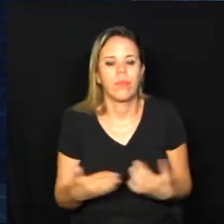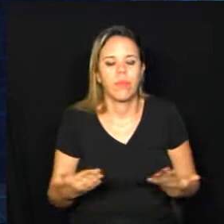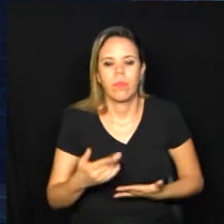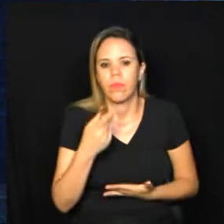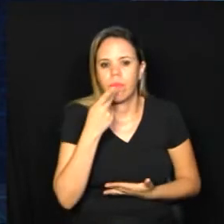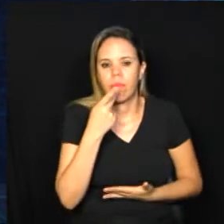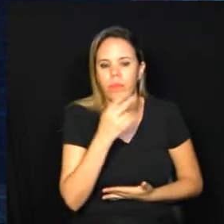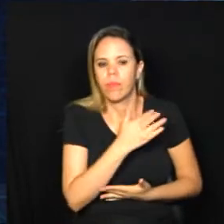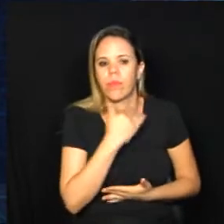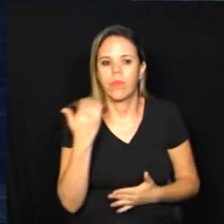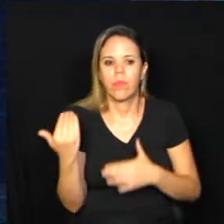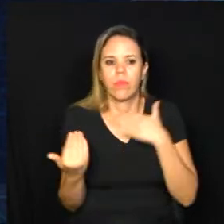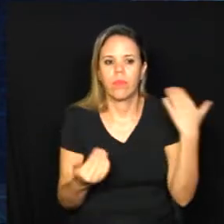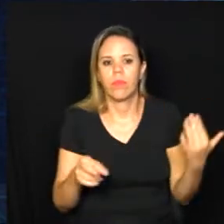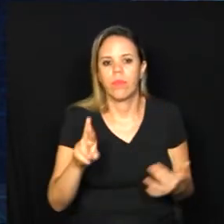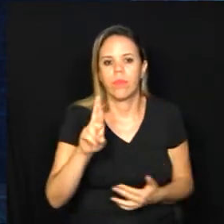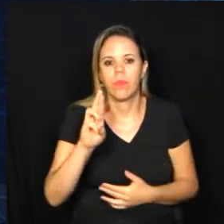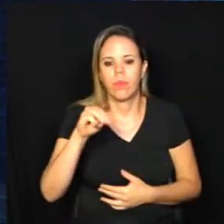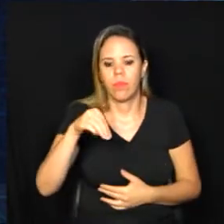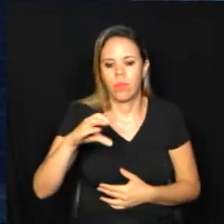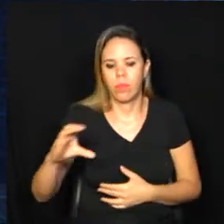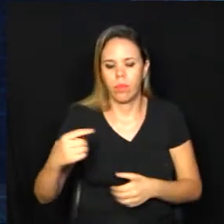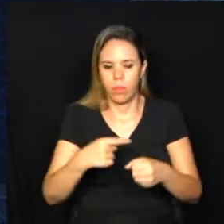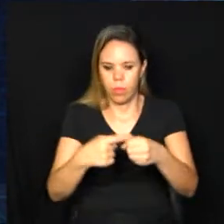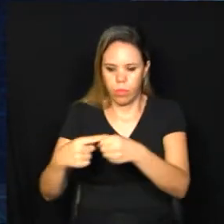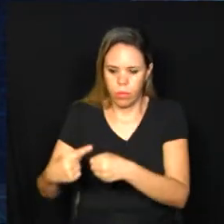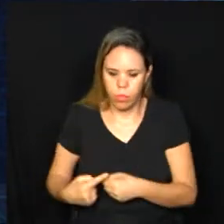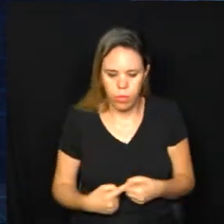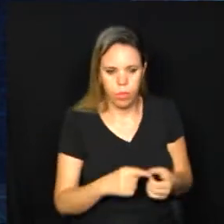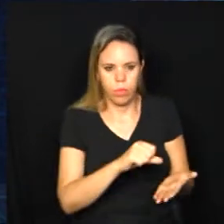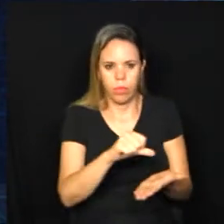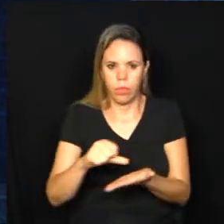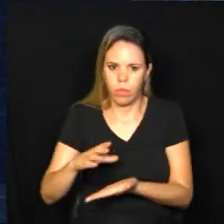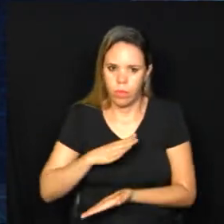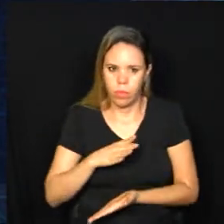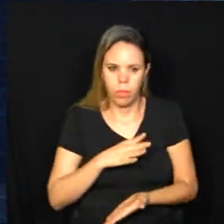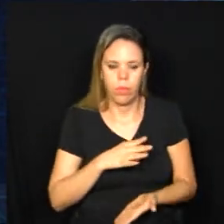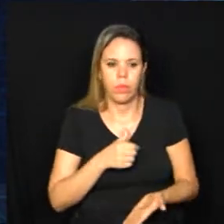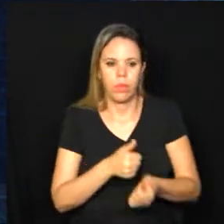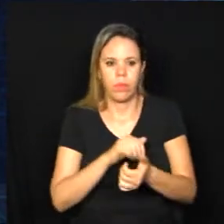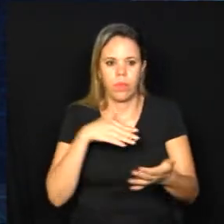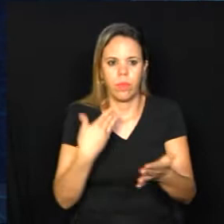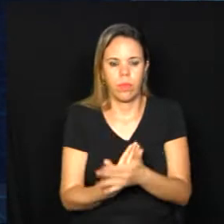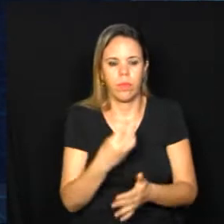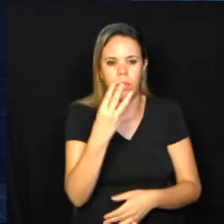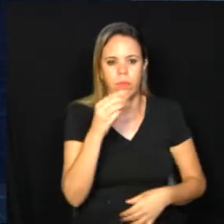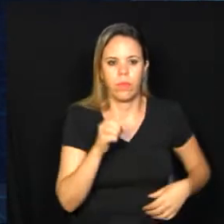dos óbitos na RMC. Aqui até esta segunda-feira foram